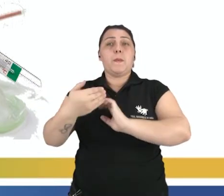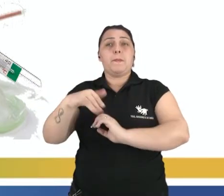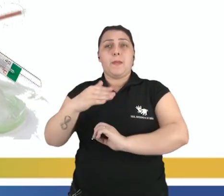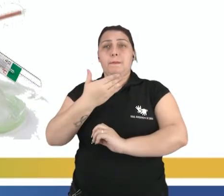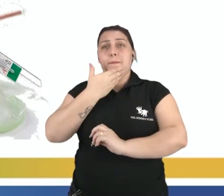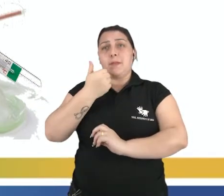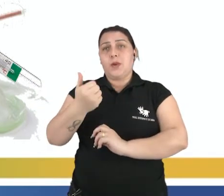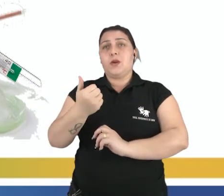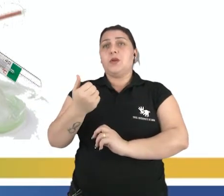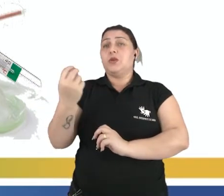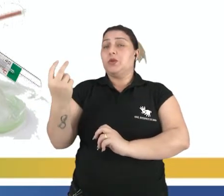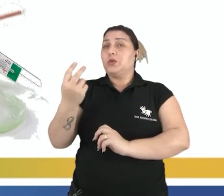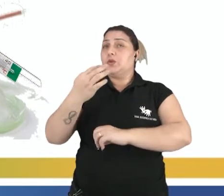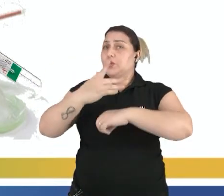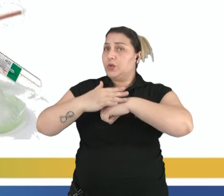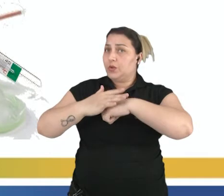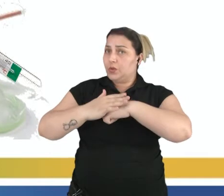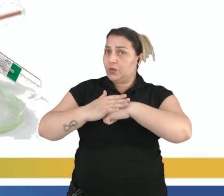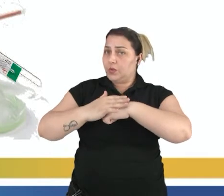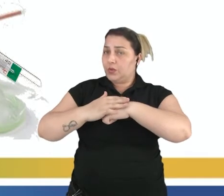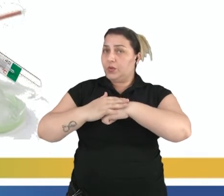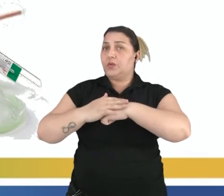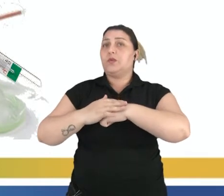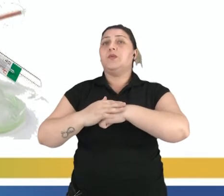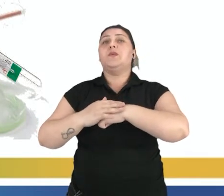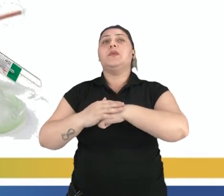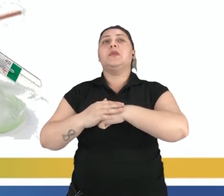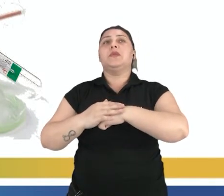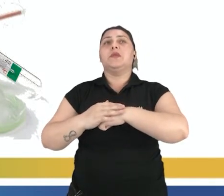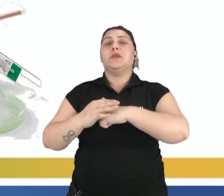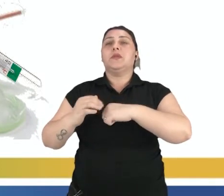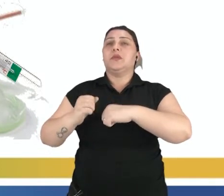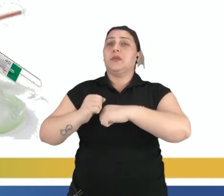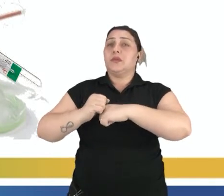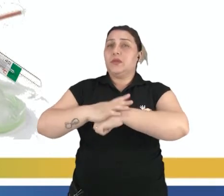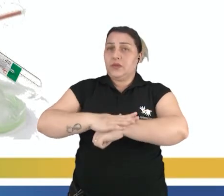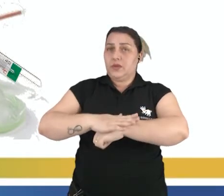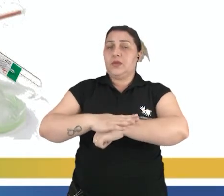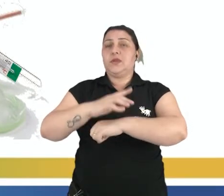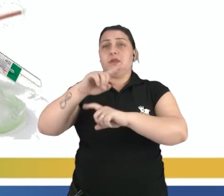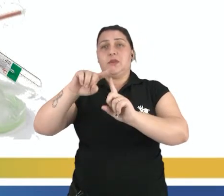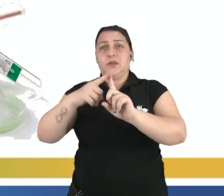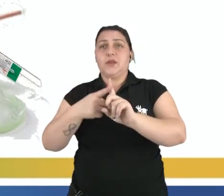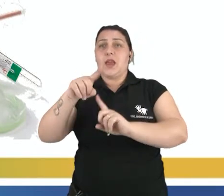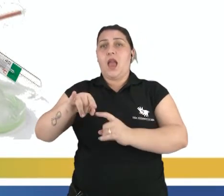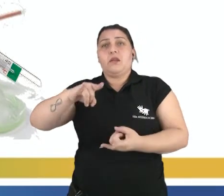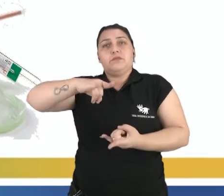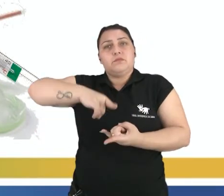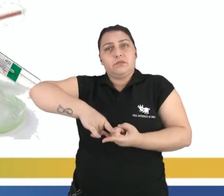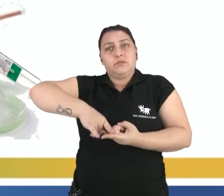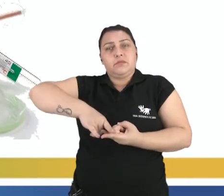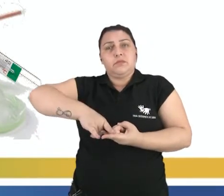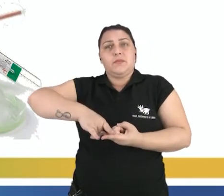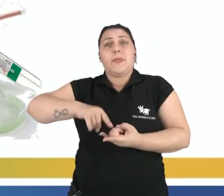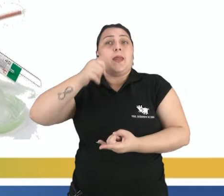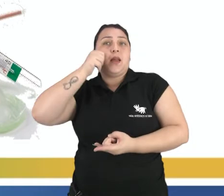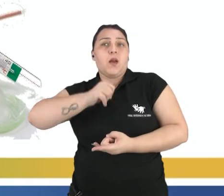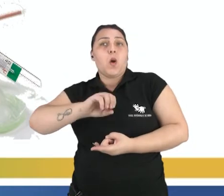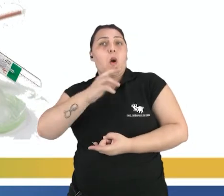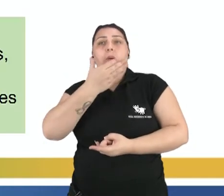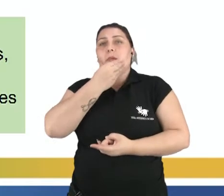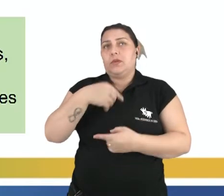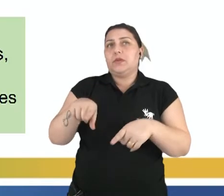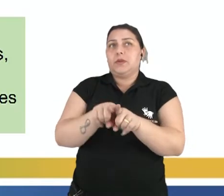eficaz para a prevenção de doenças, de infecções sexualmente transmissíveis e de gravidez é a camisinha, tanto a masculina